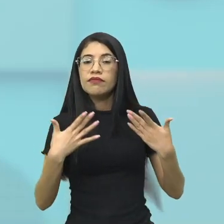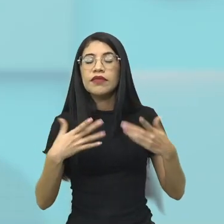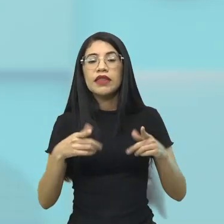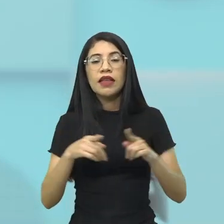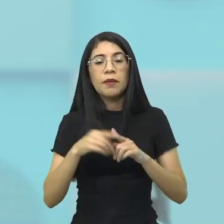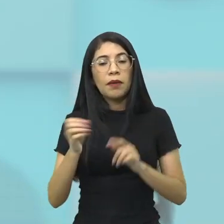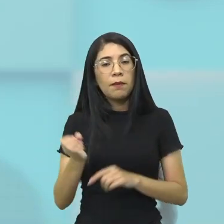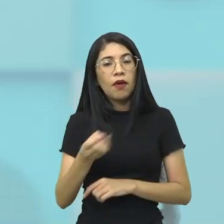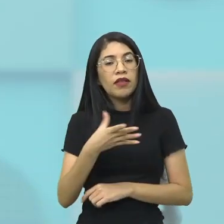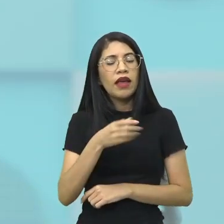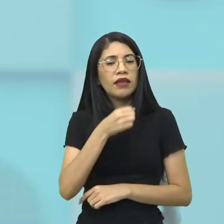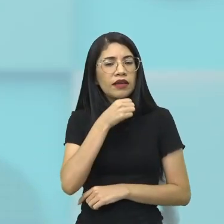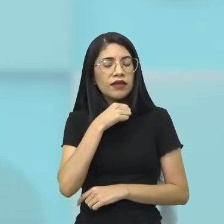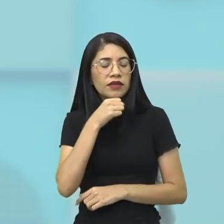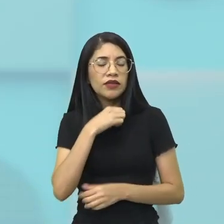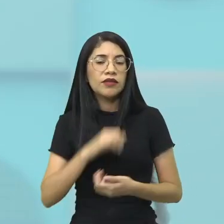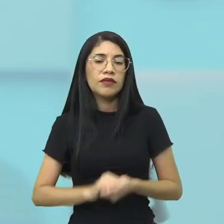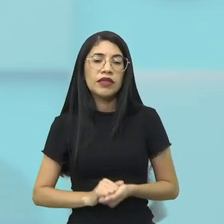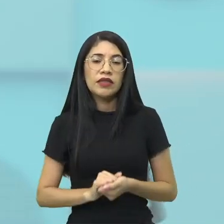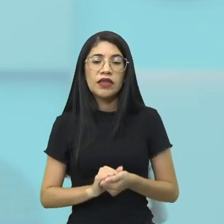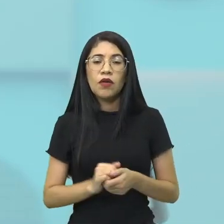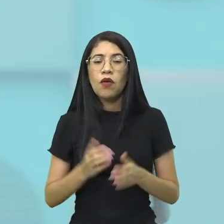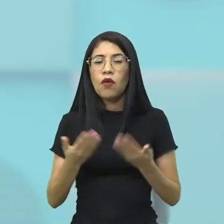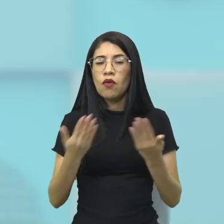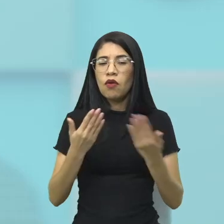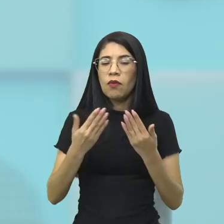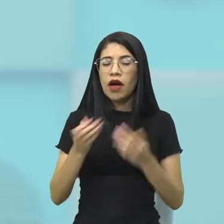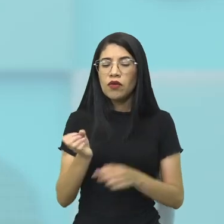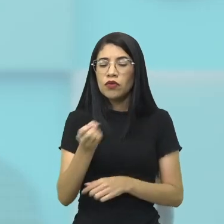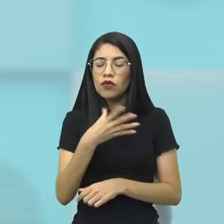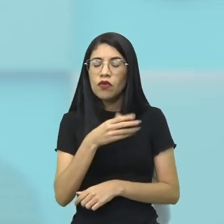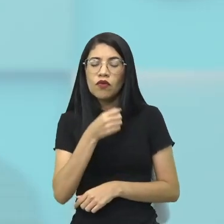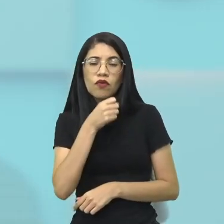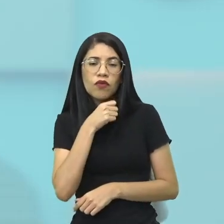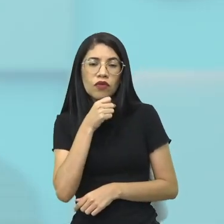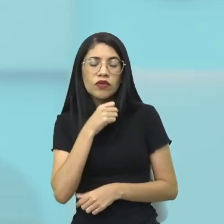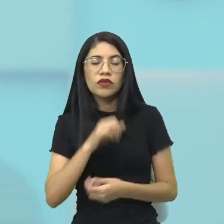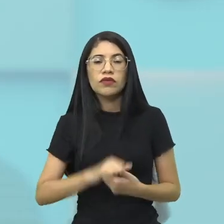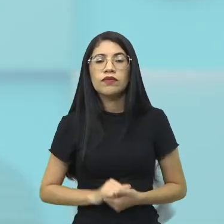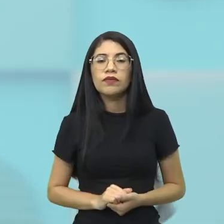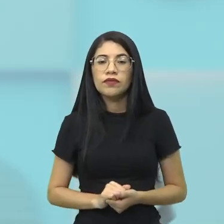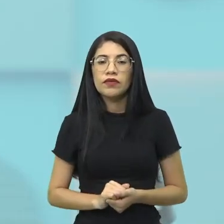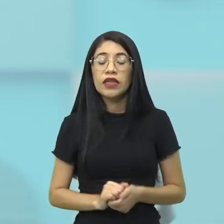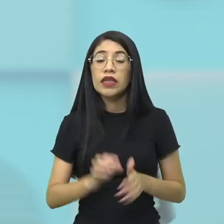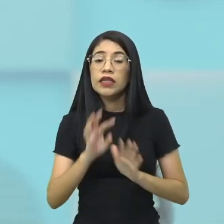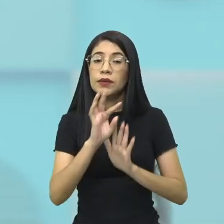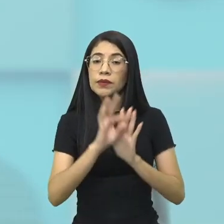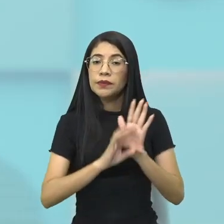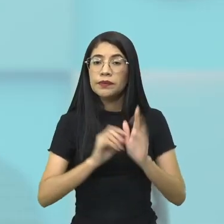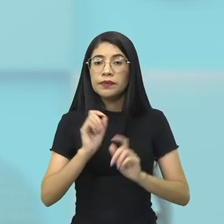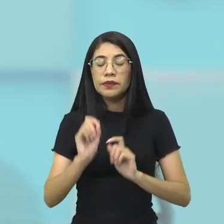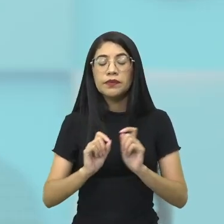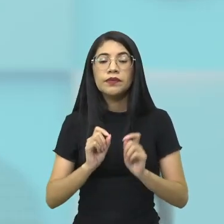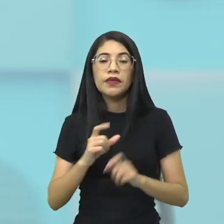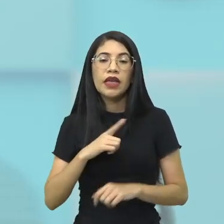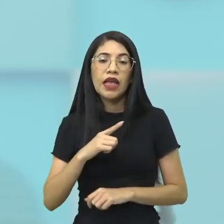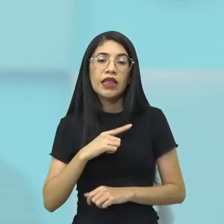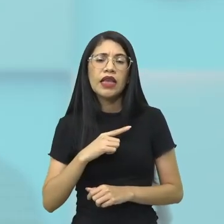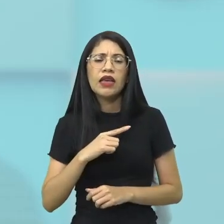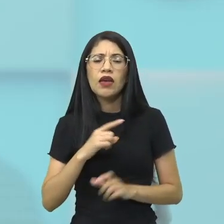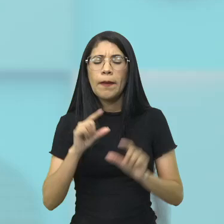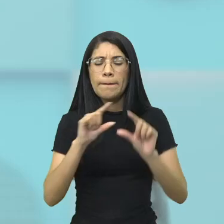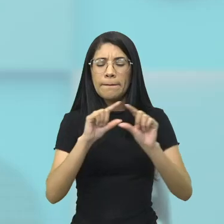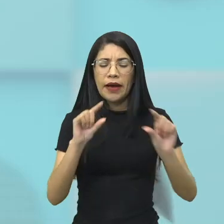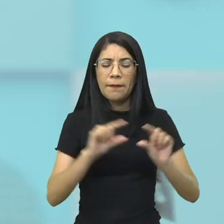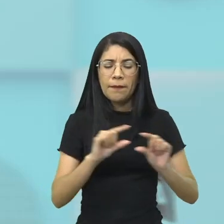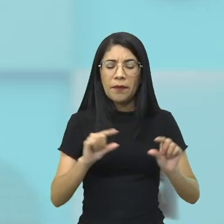e moderna, né? Então, entre o antigo e o novo, essa banda da BIC. Então, o texto possui trechos que